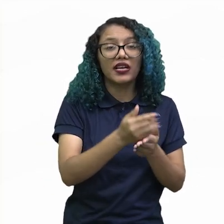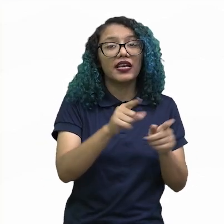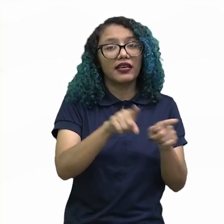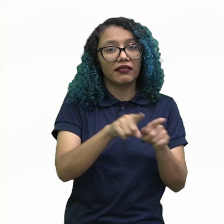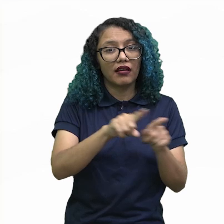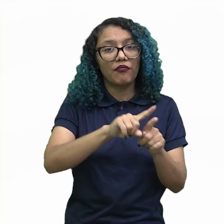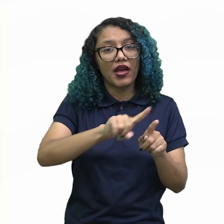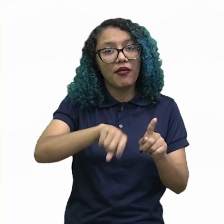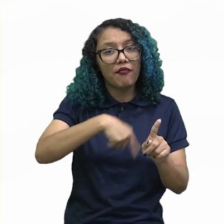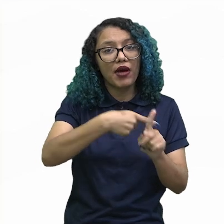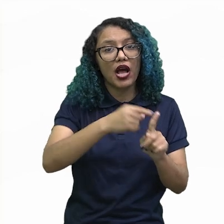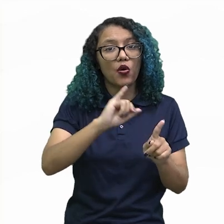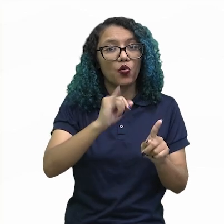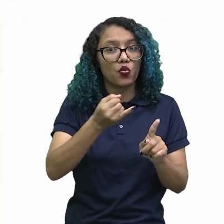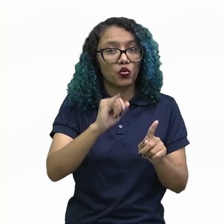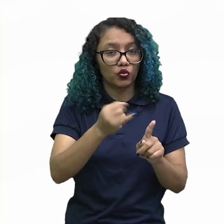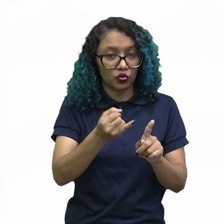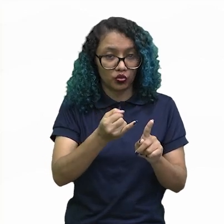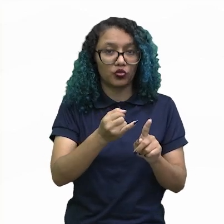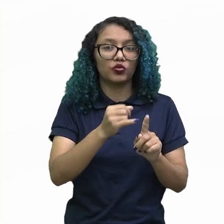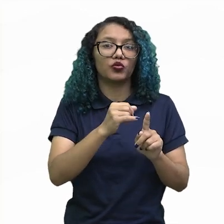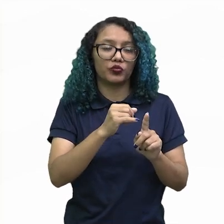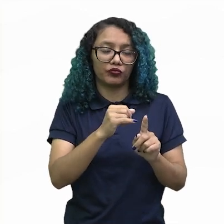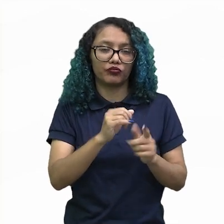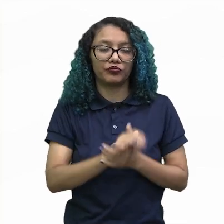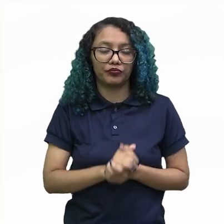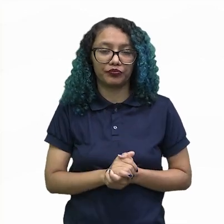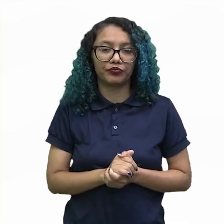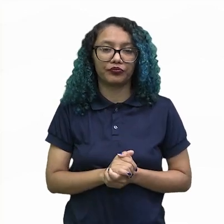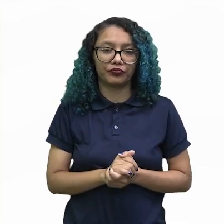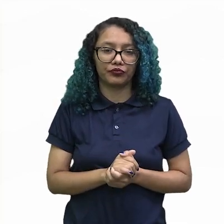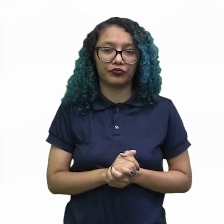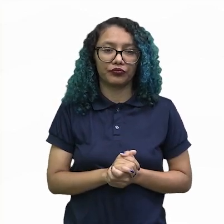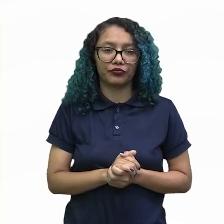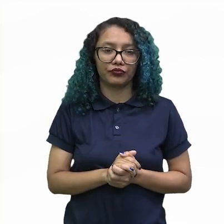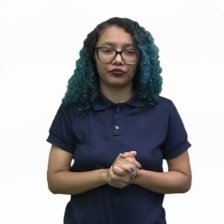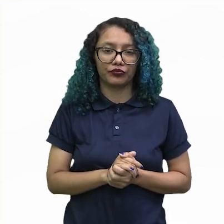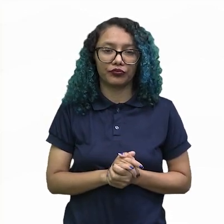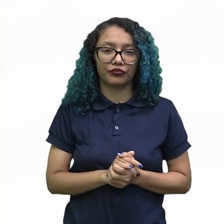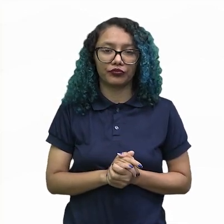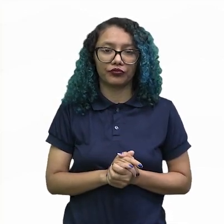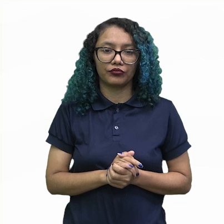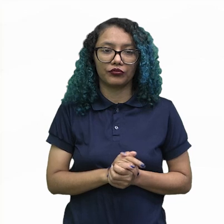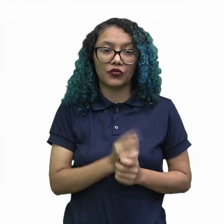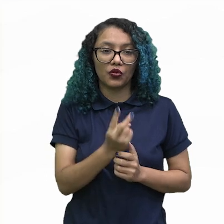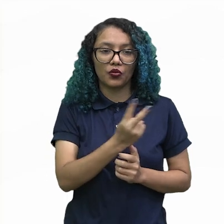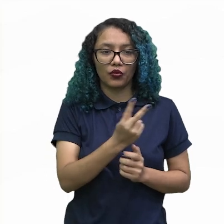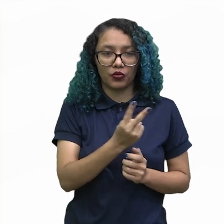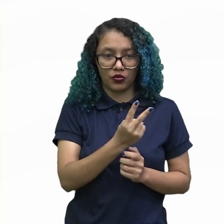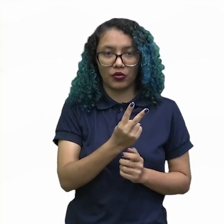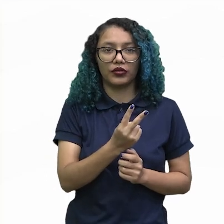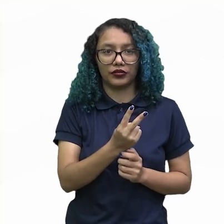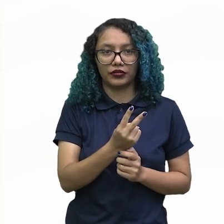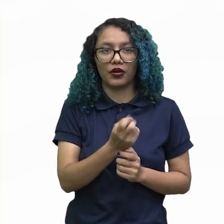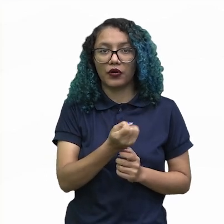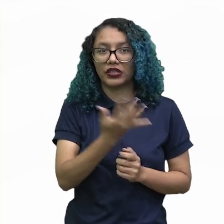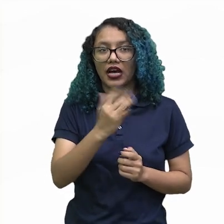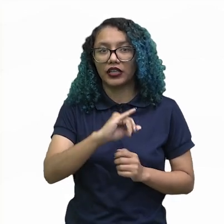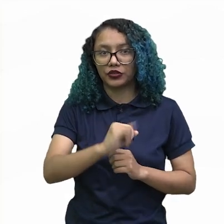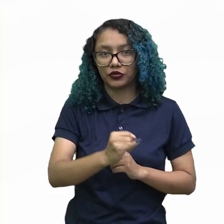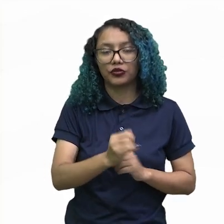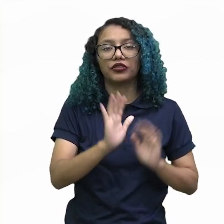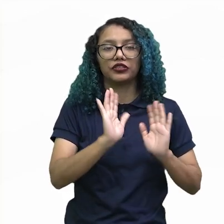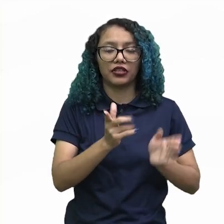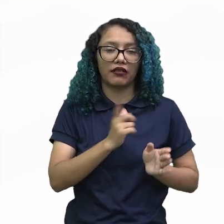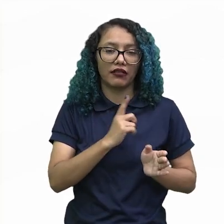em cima justamente dos juros, né, que a aplicação já rendeu até então. É por